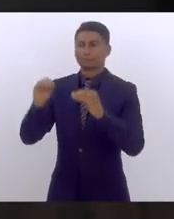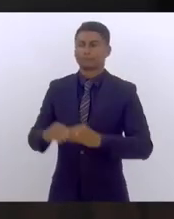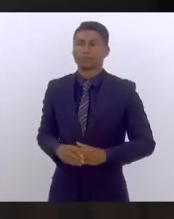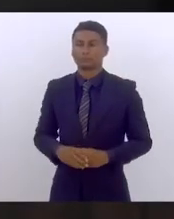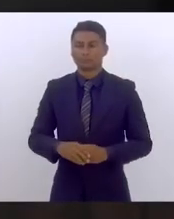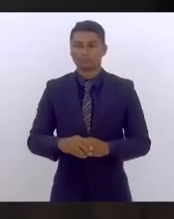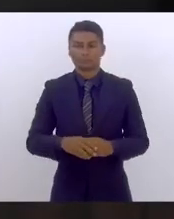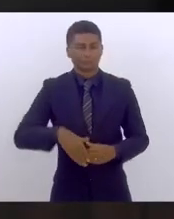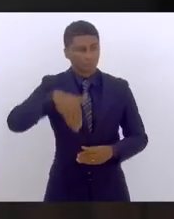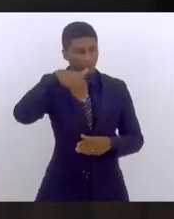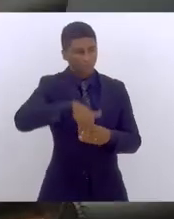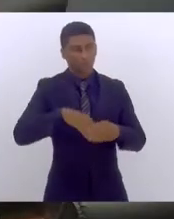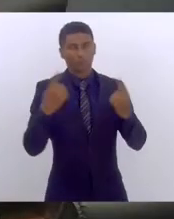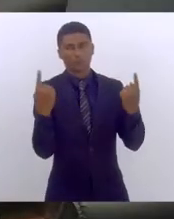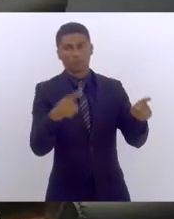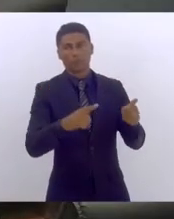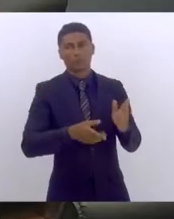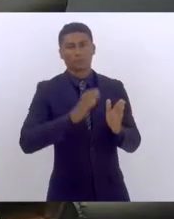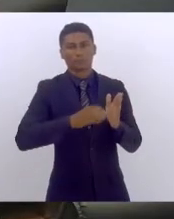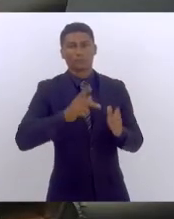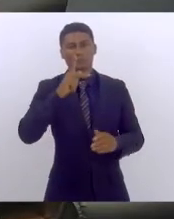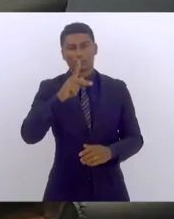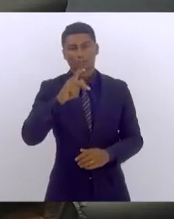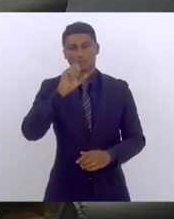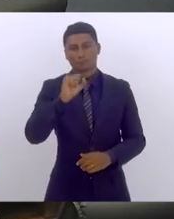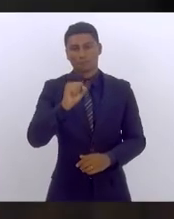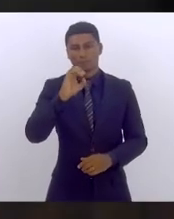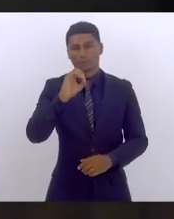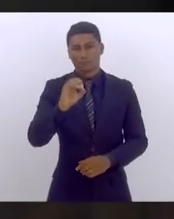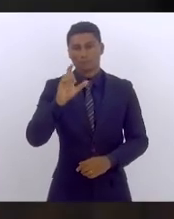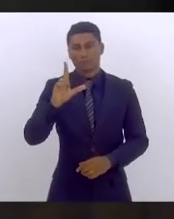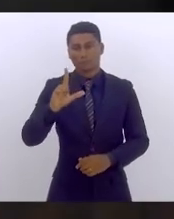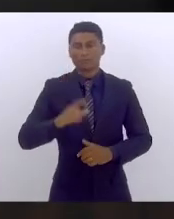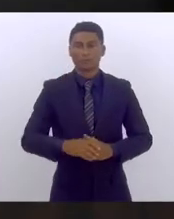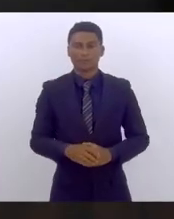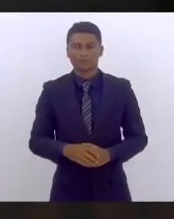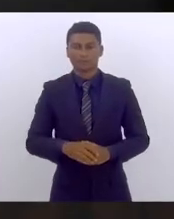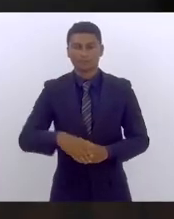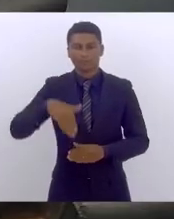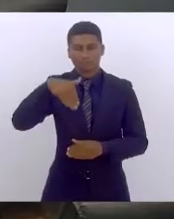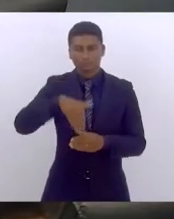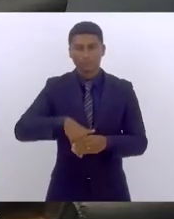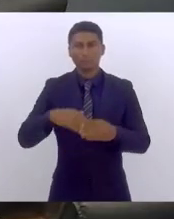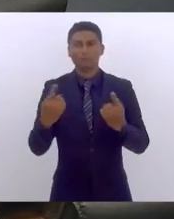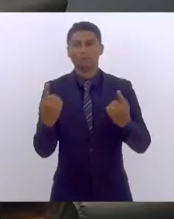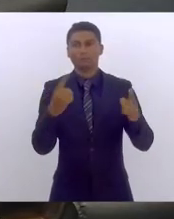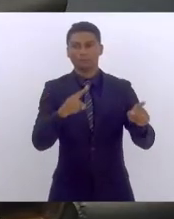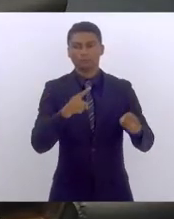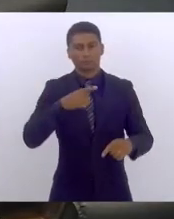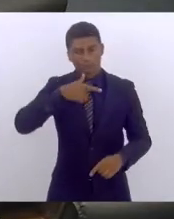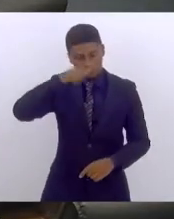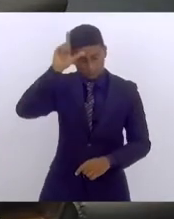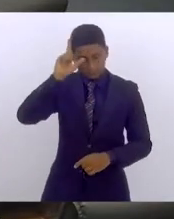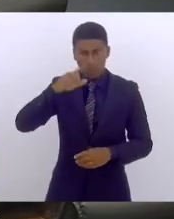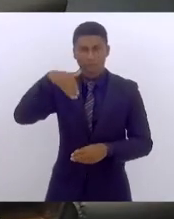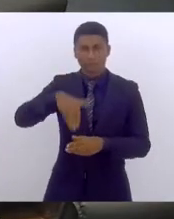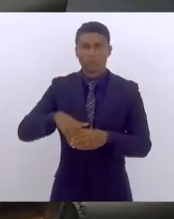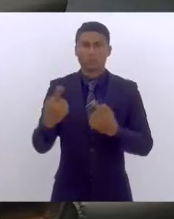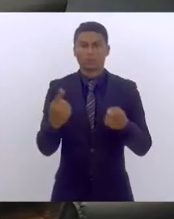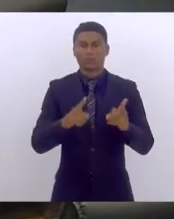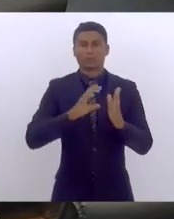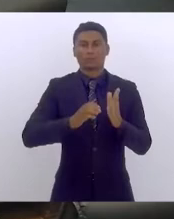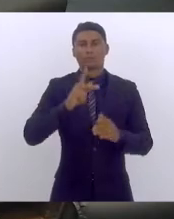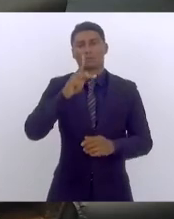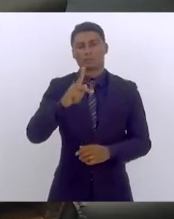Com voto contrário da bancada do PSOL, senhora presidenta. Voto contrário da bancada do PSOL, voto do deputado Luiz Paulo. Voto contrário da bancada do